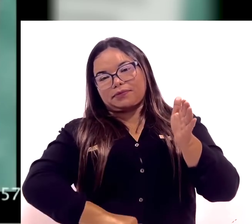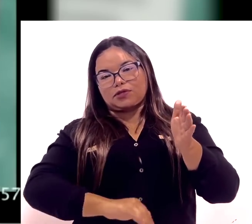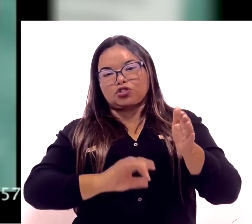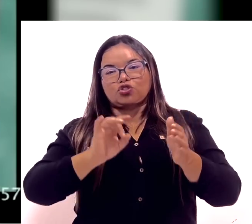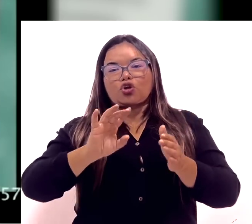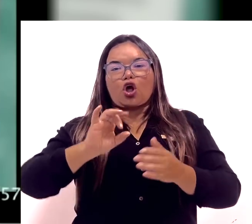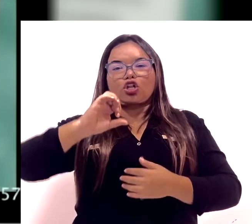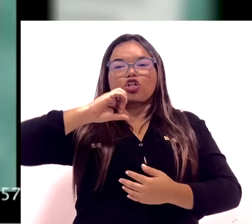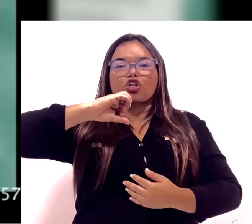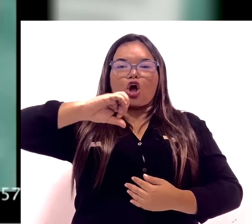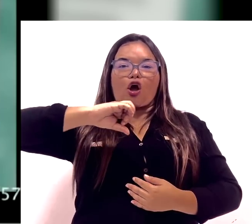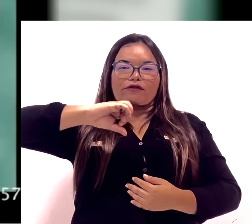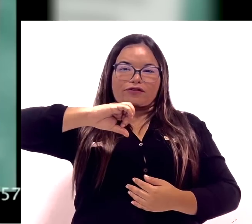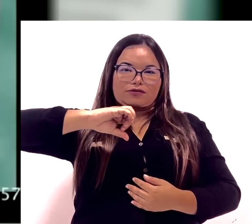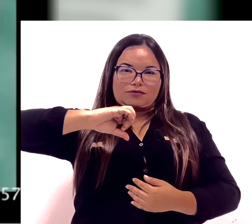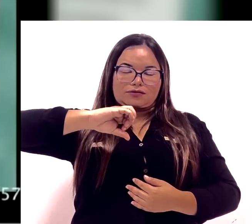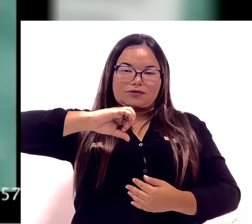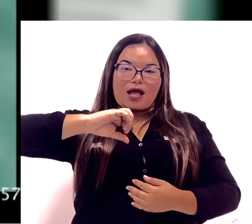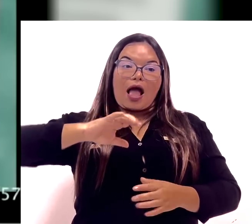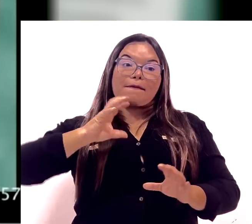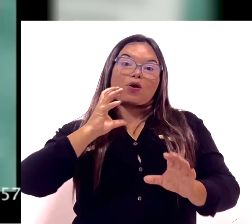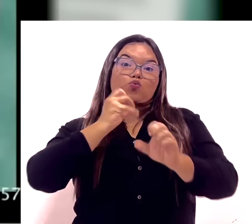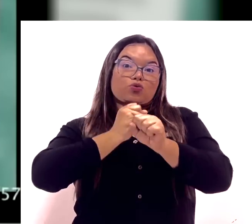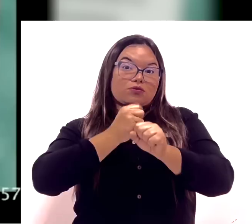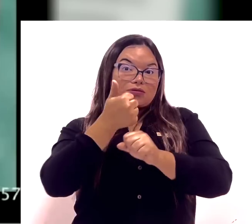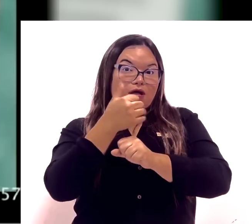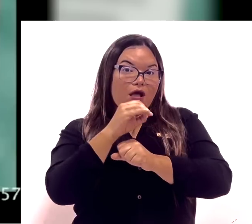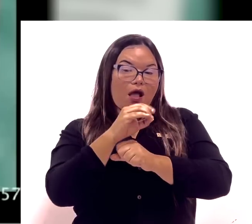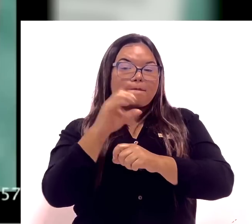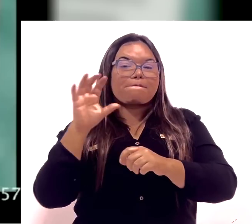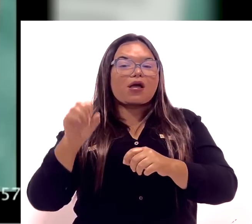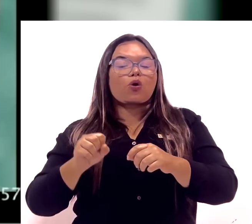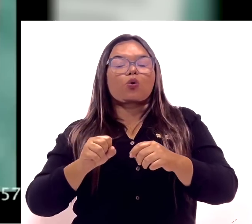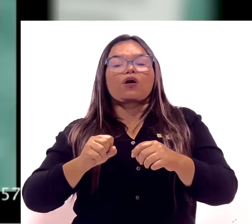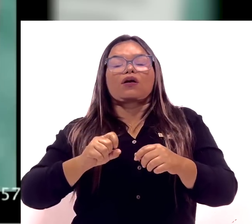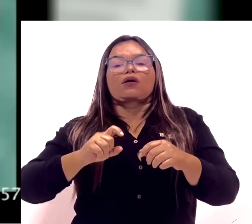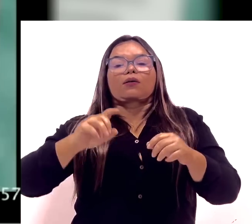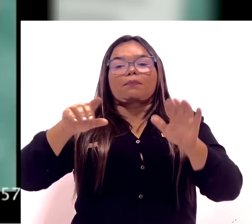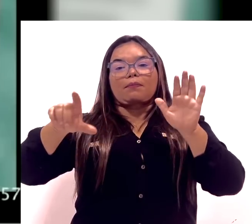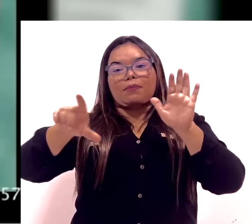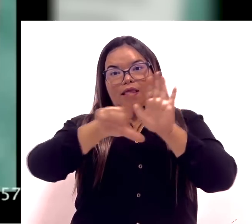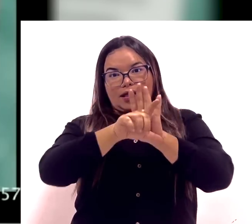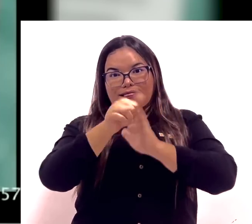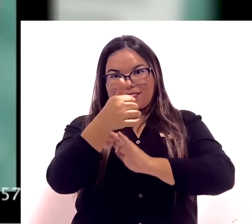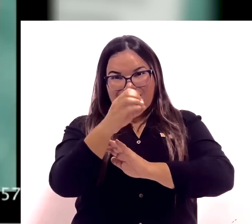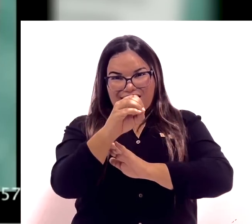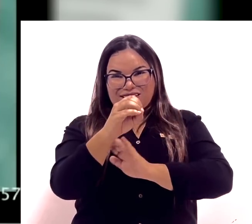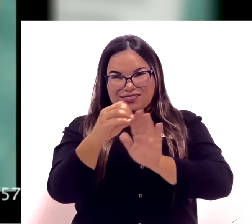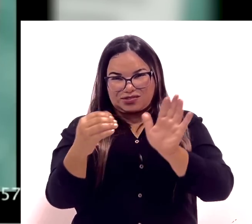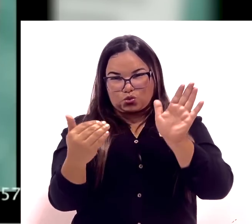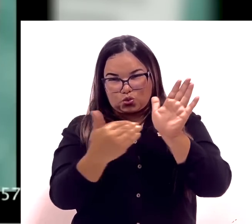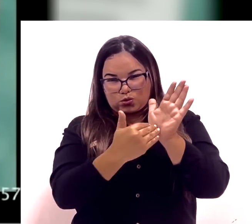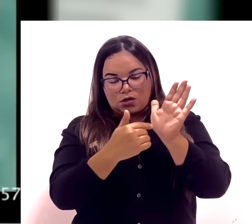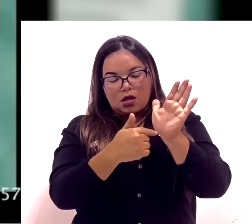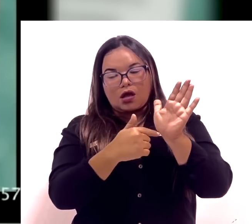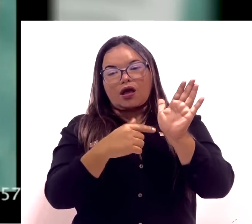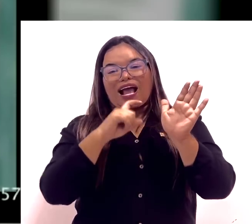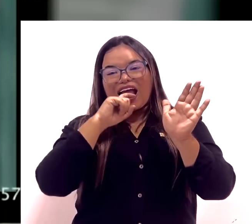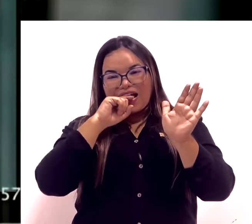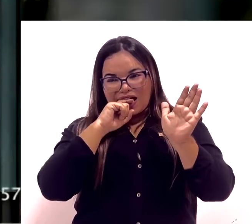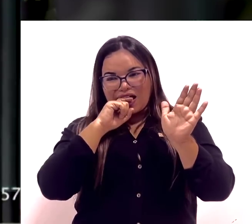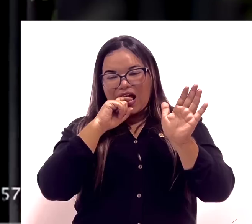tomam o mandamento da cobiça e o dividem em 2. Não cobiçarás a mulher do próximo e não cobiçarás os bens do teu